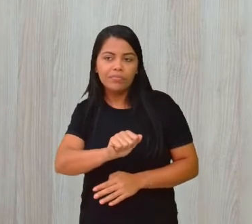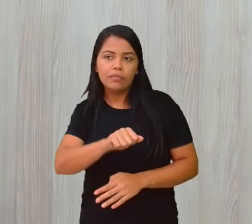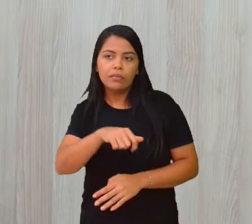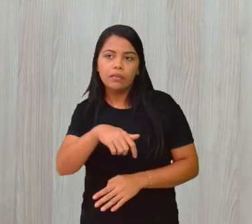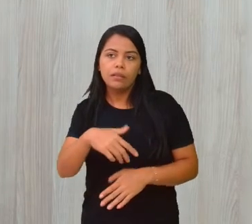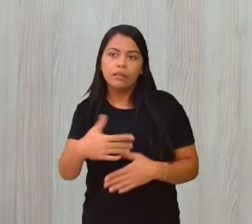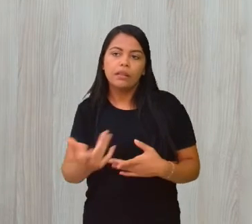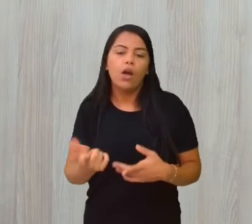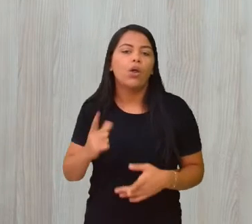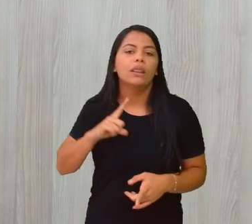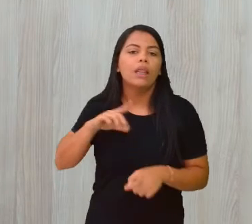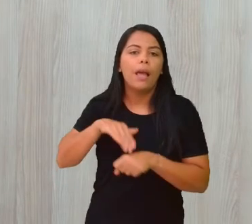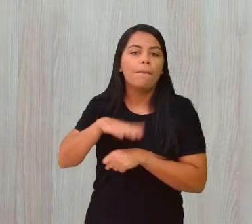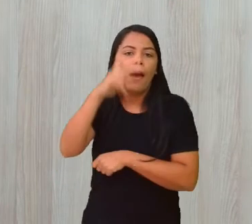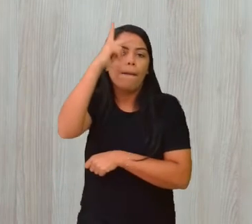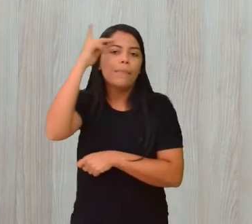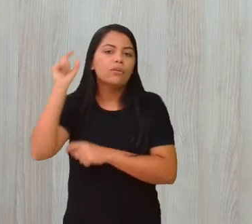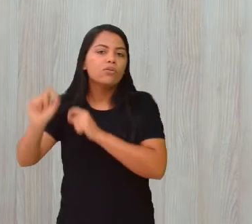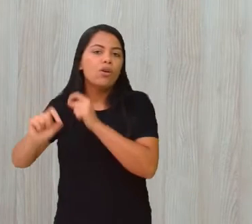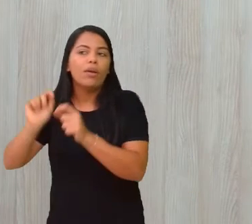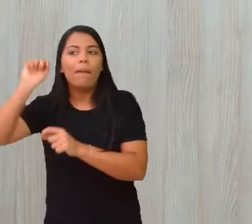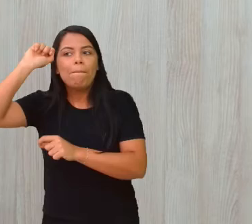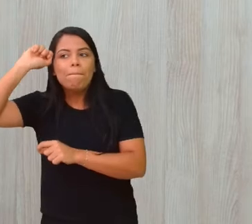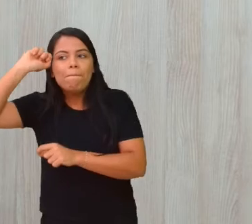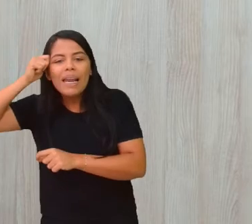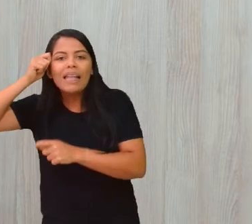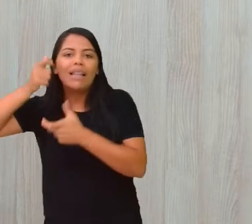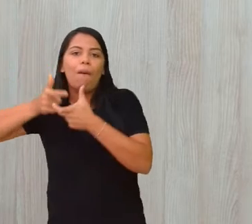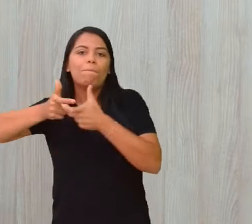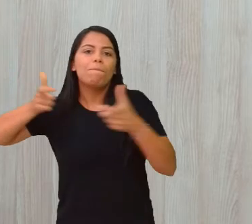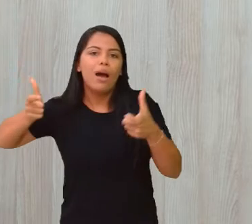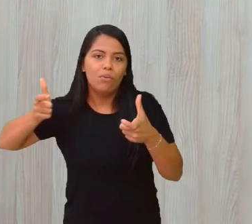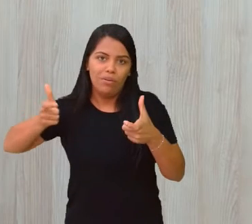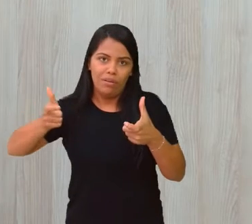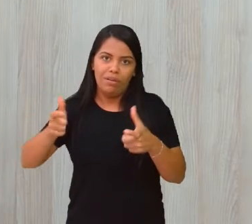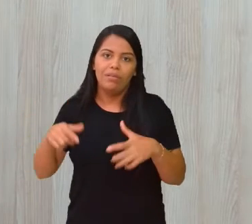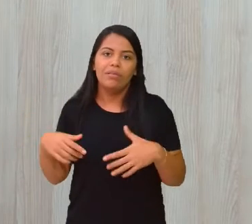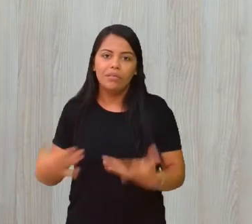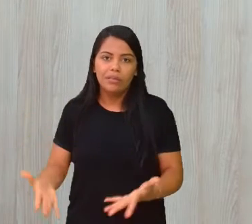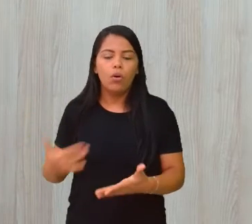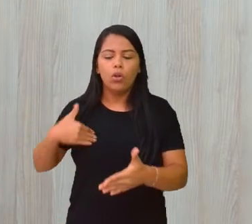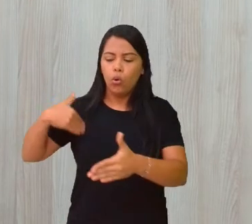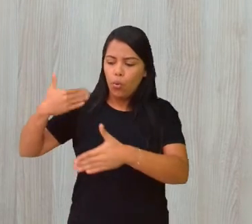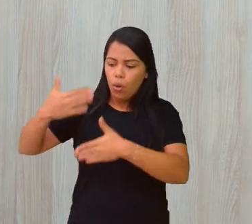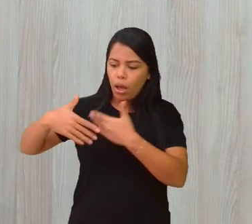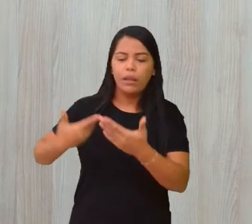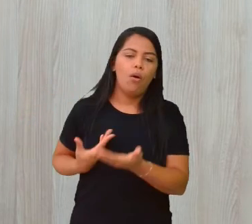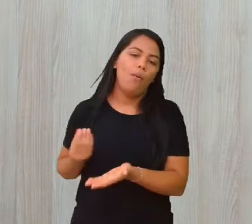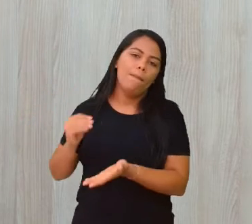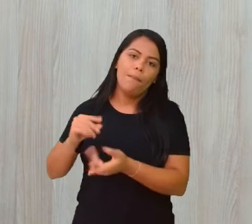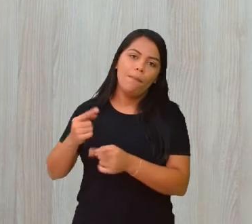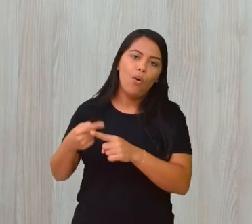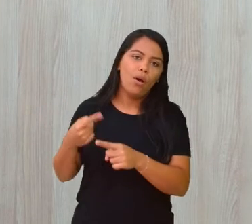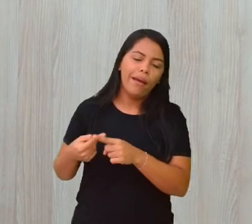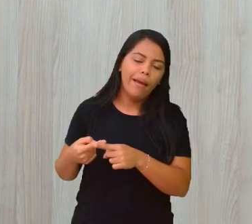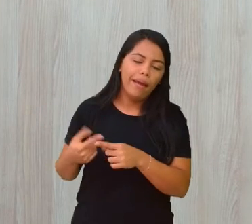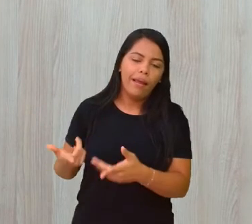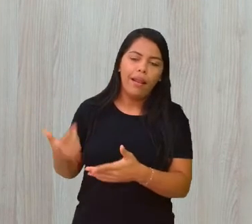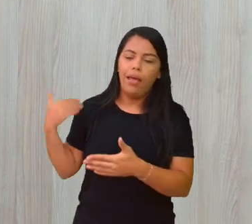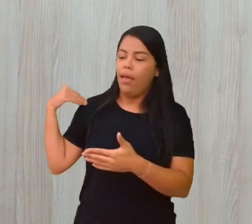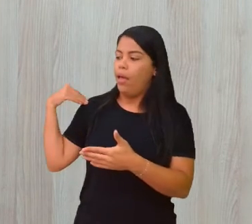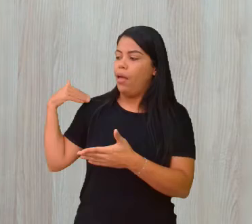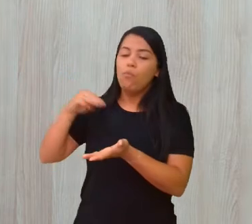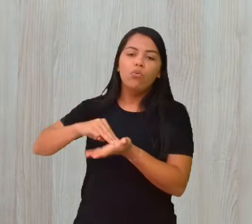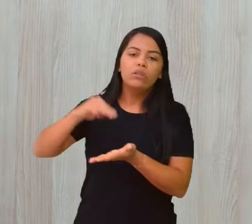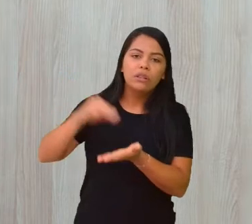mais as pessoas pretas nesses lugares. E foi justamente por todo esse processo histórico que a gente vem trabalhando aqui, né? Então,